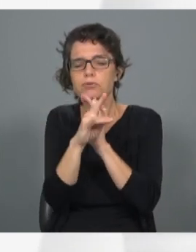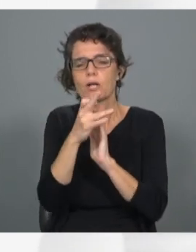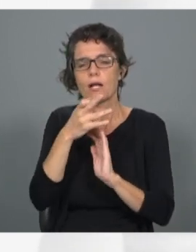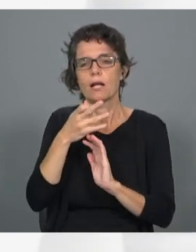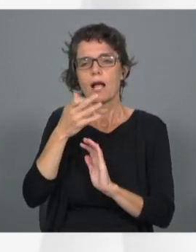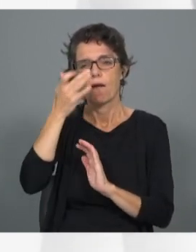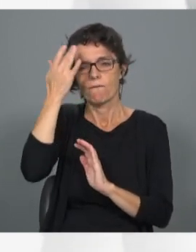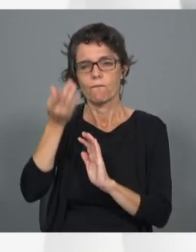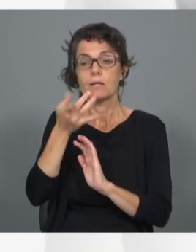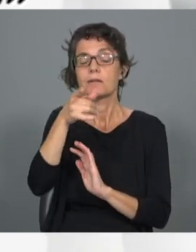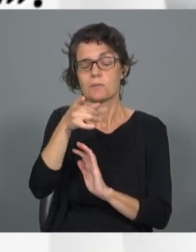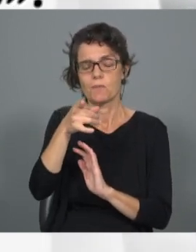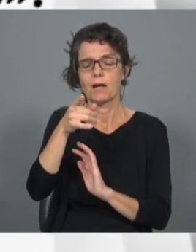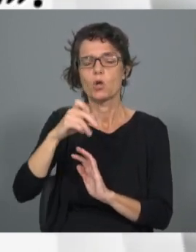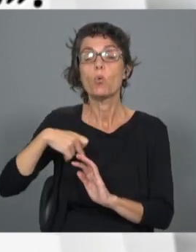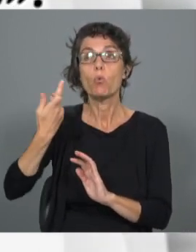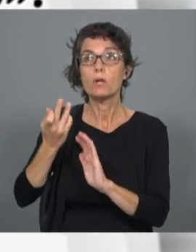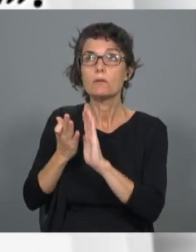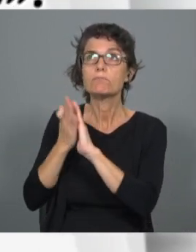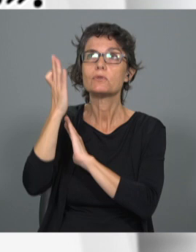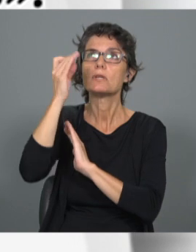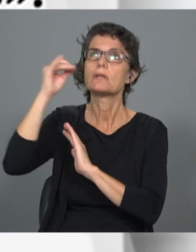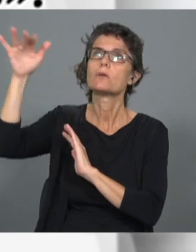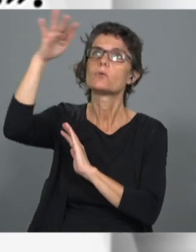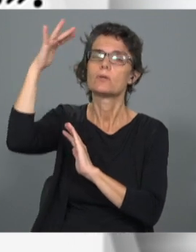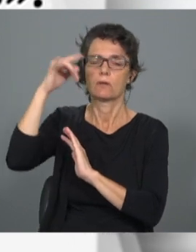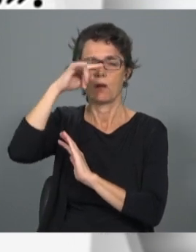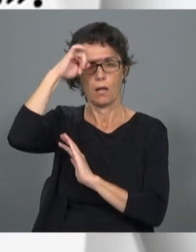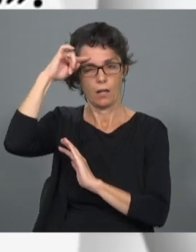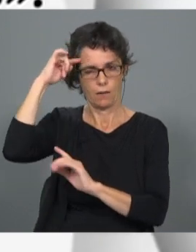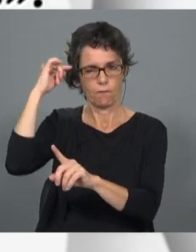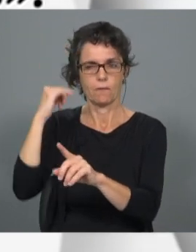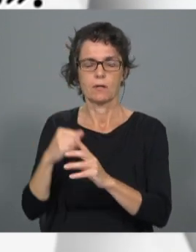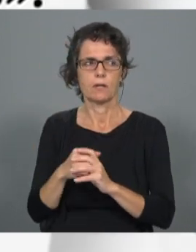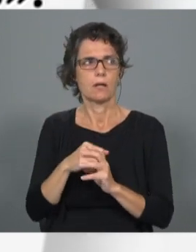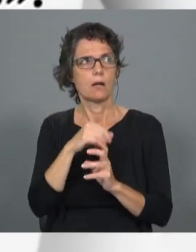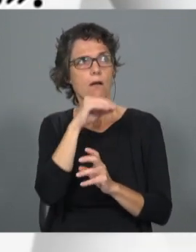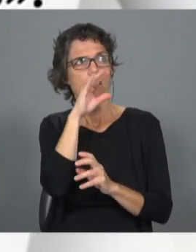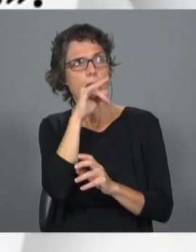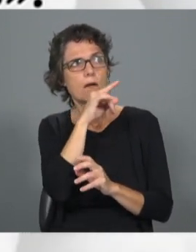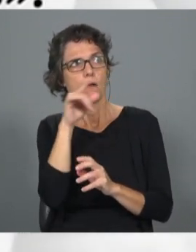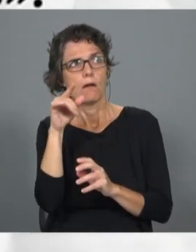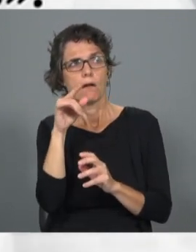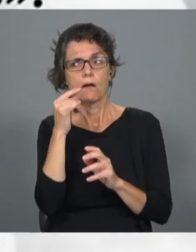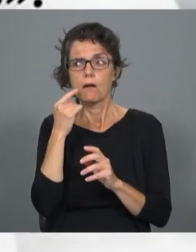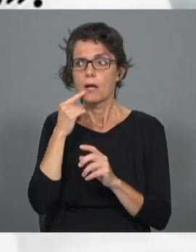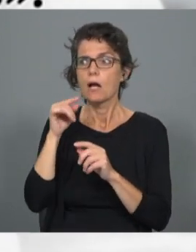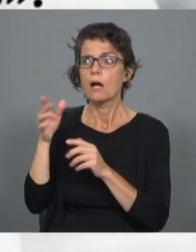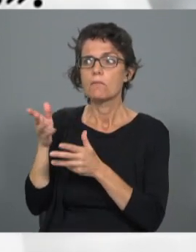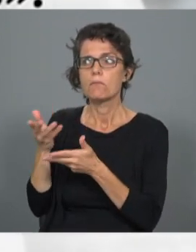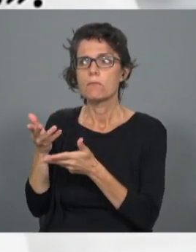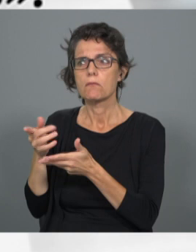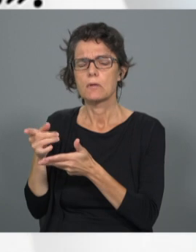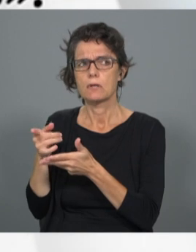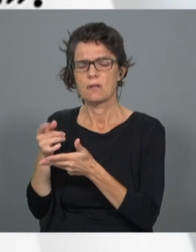rico entrar no reino de Deus. Eles admiraram-se ainda mais e diziam uns aos outros: